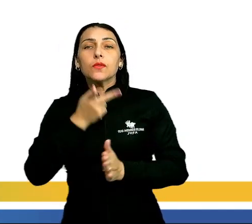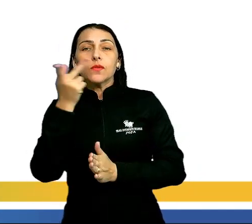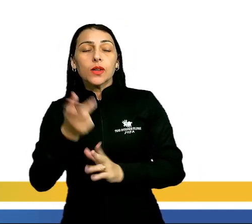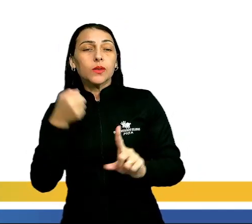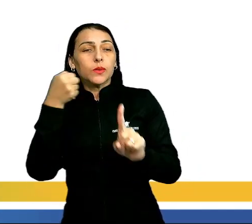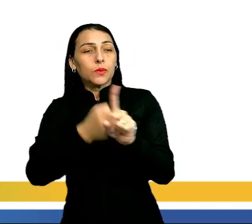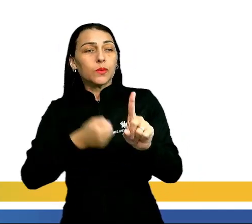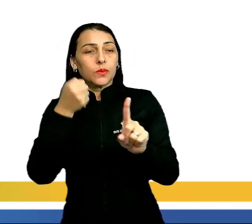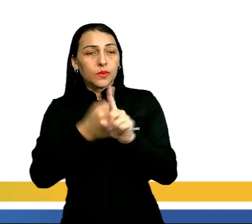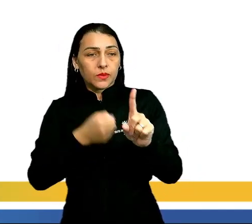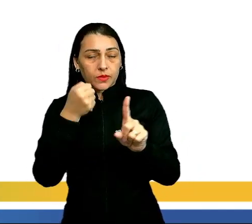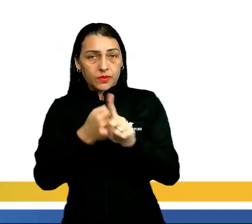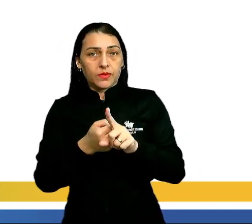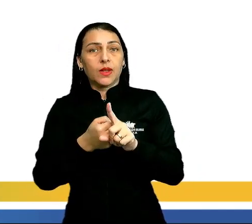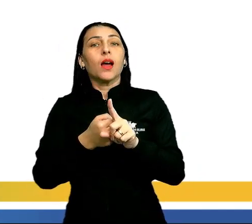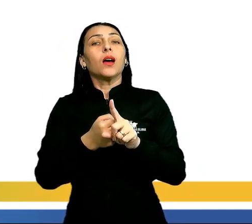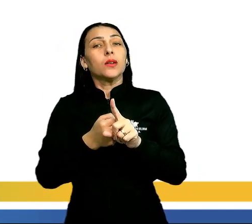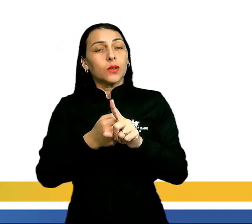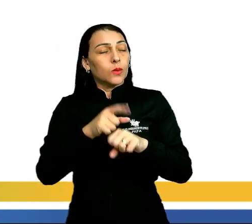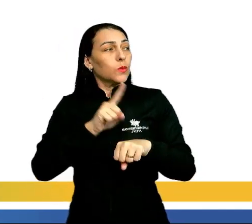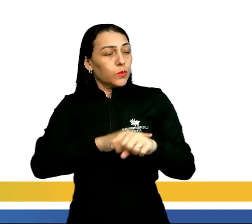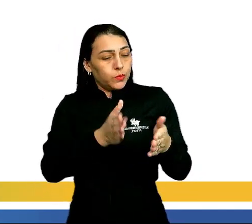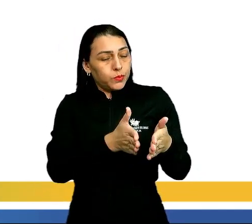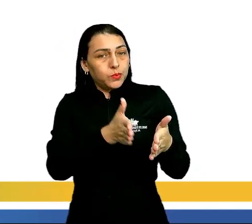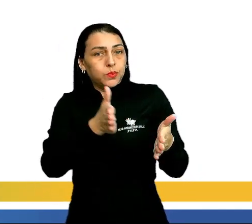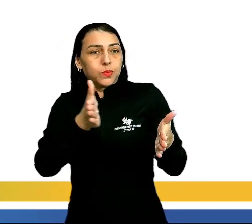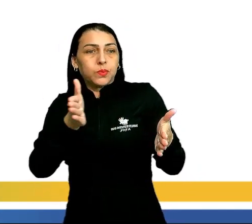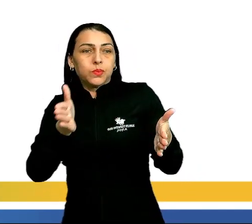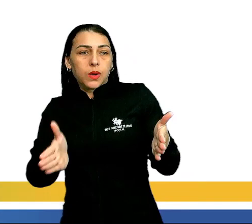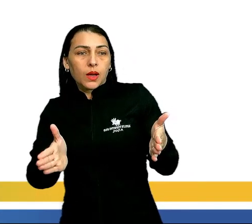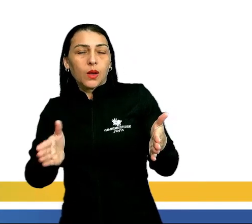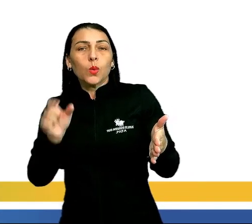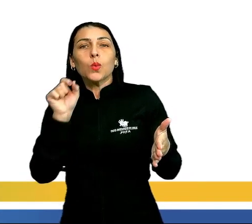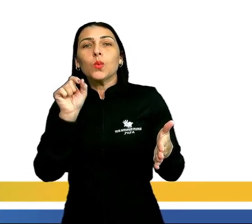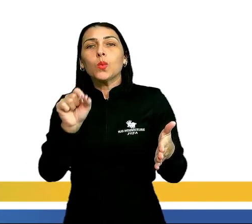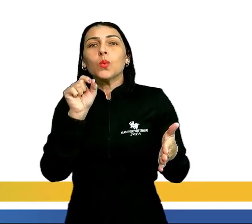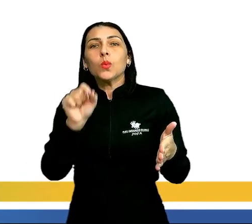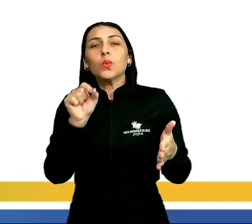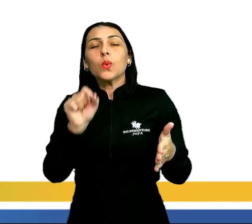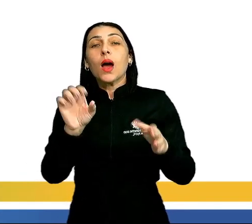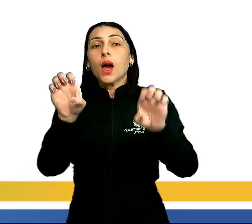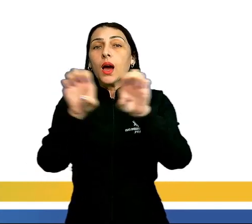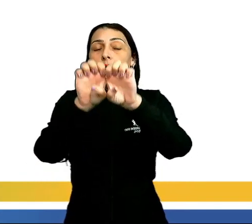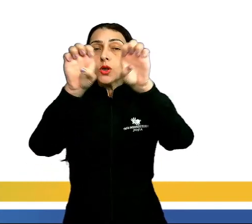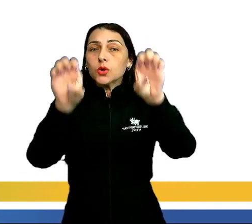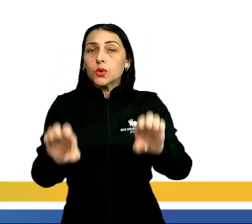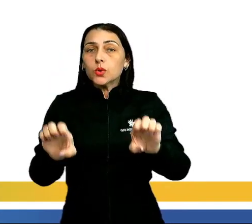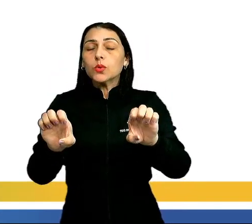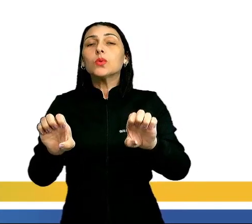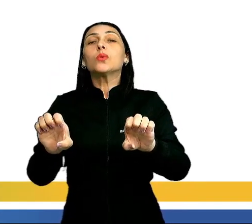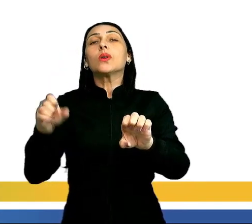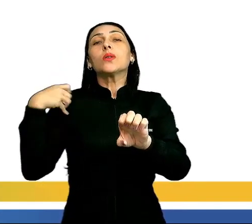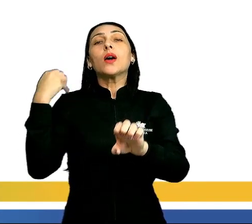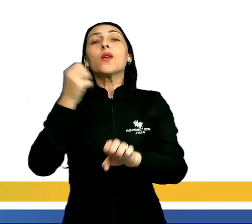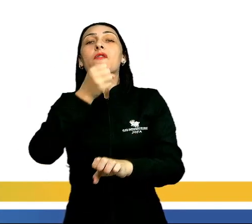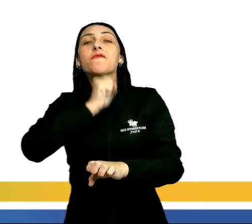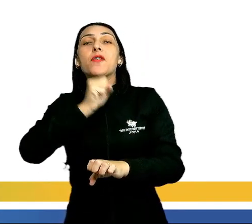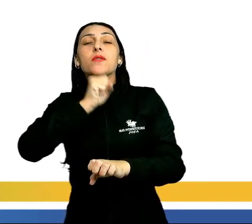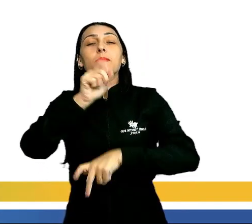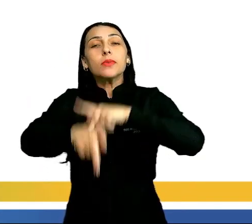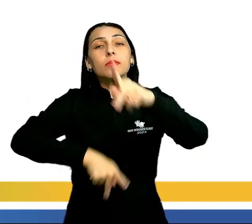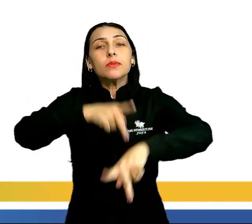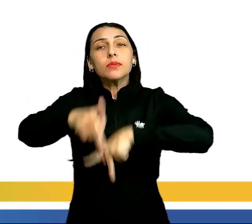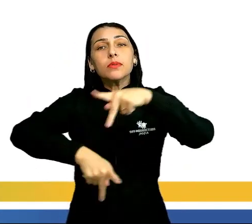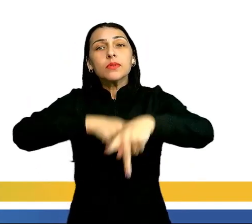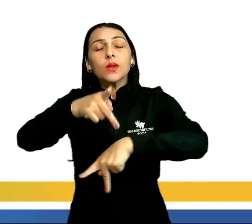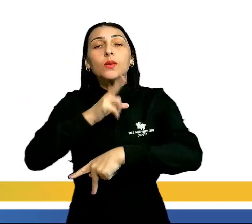esse impacto ele vai ser a longo prazo e ele vai ser justamente sobre a estrutura etária e o envelhecimento da